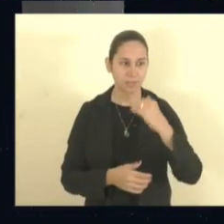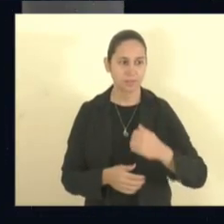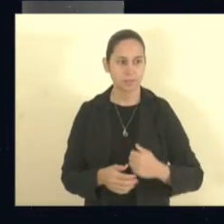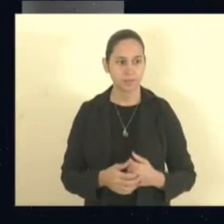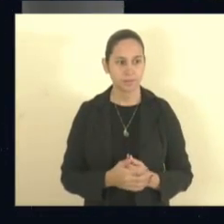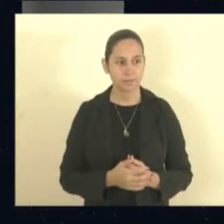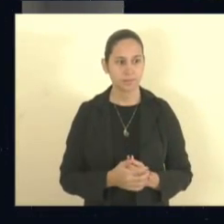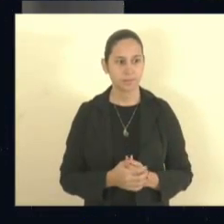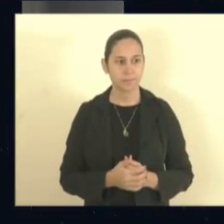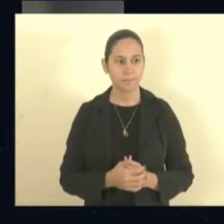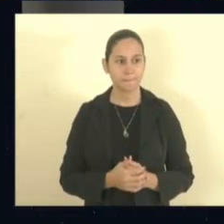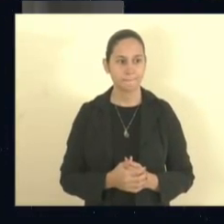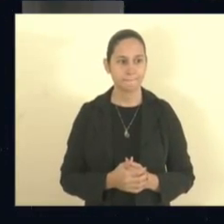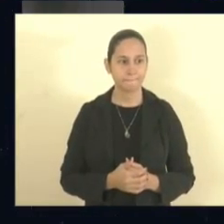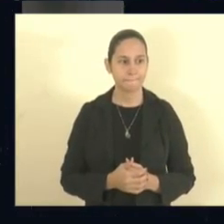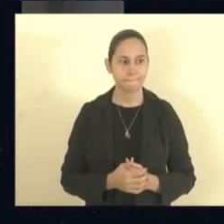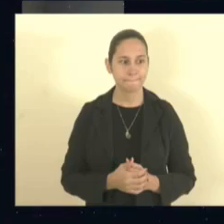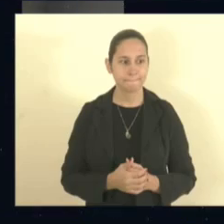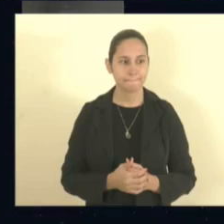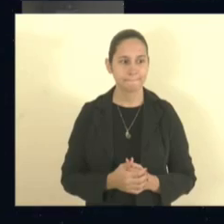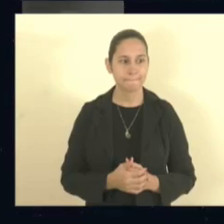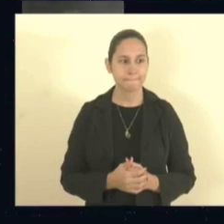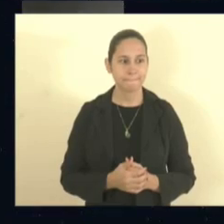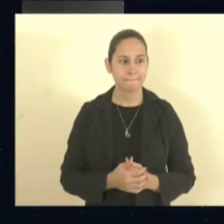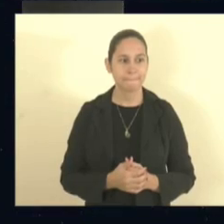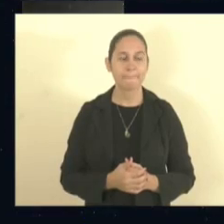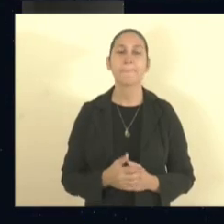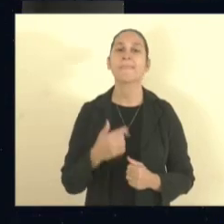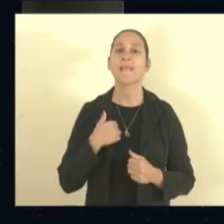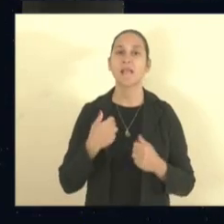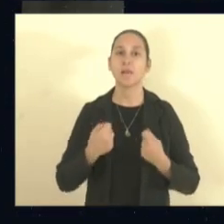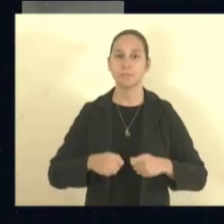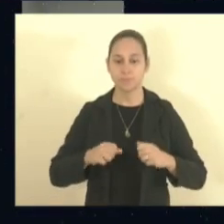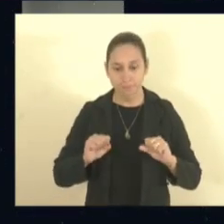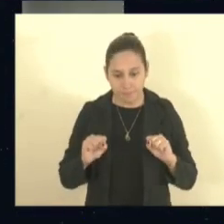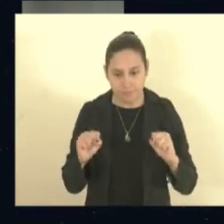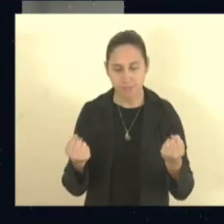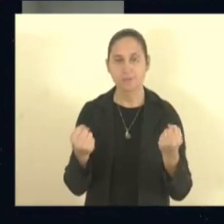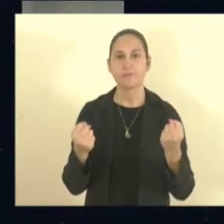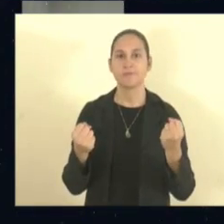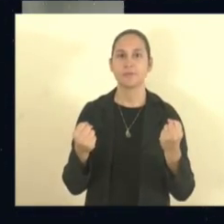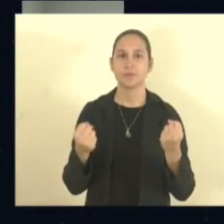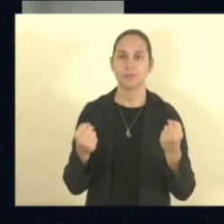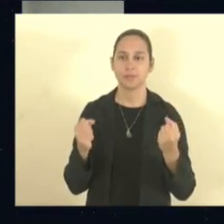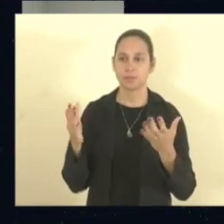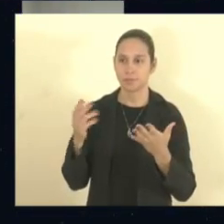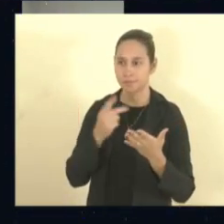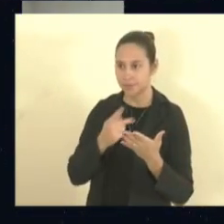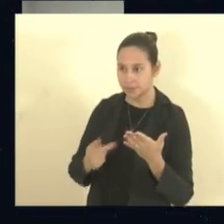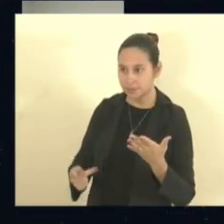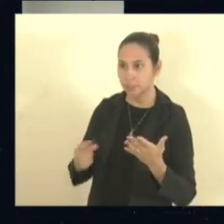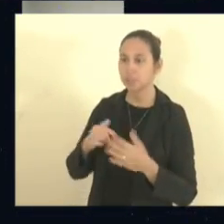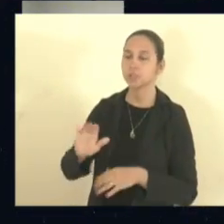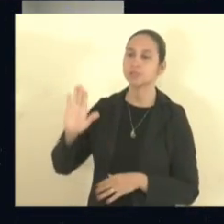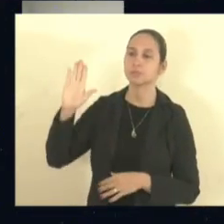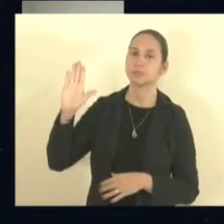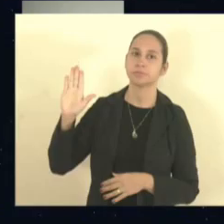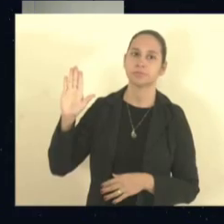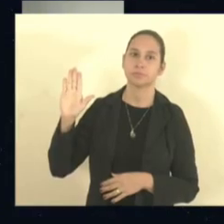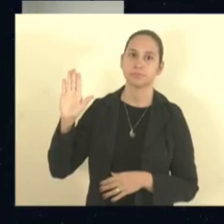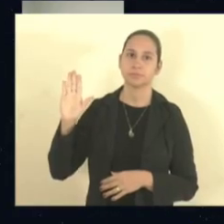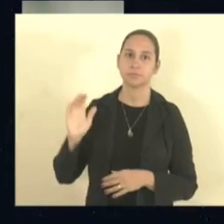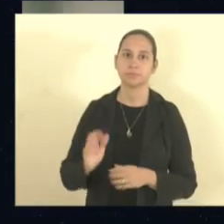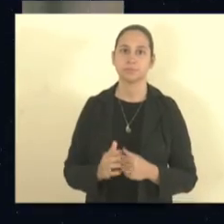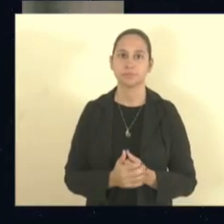senhor presidente, eu fui atacado. Eu preciso me defender. Senhor presidente, pela ordem.